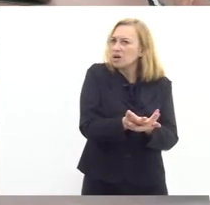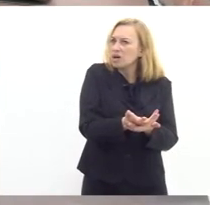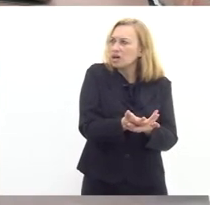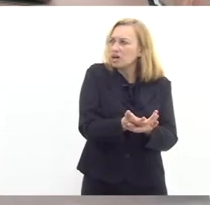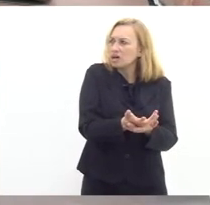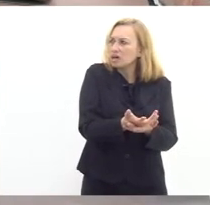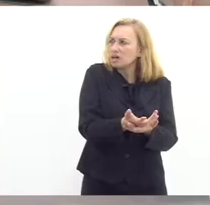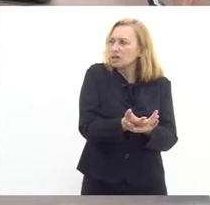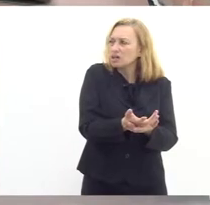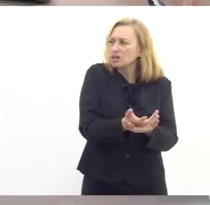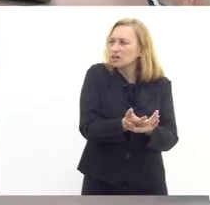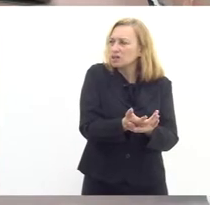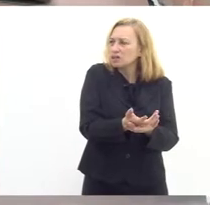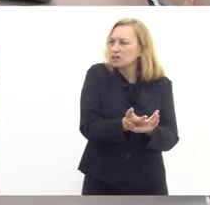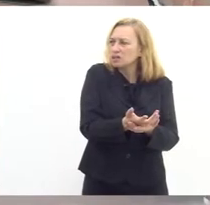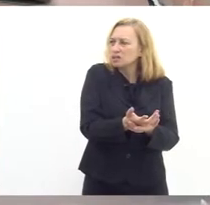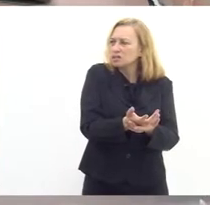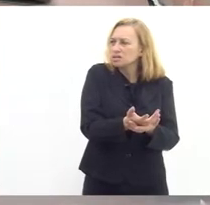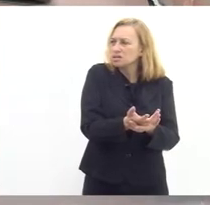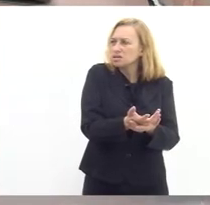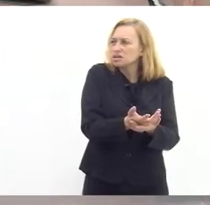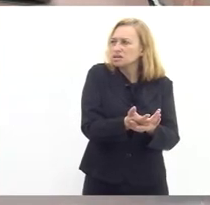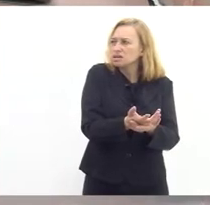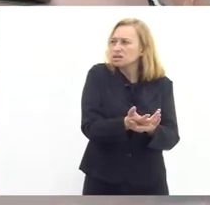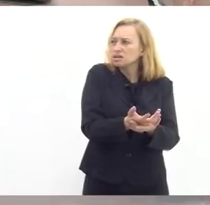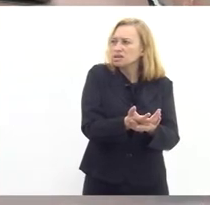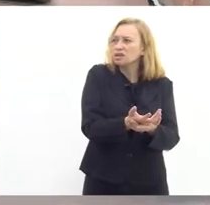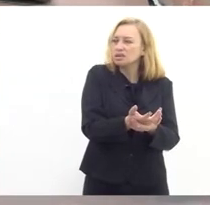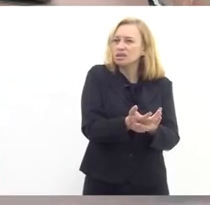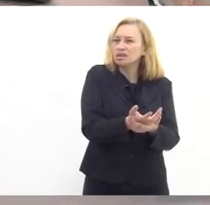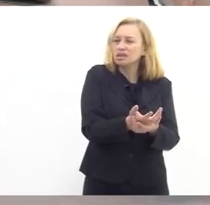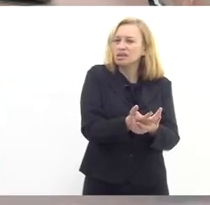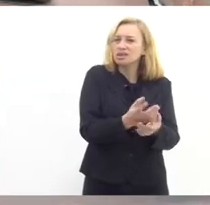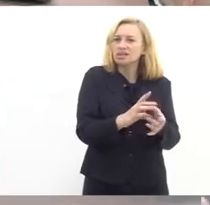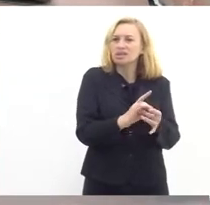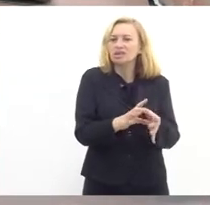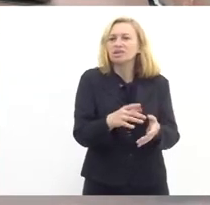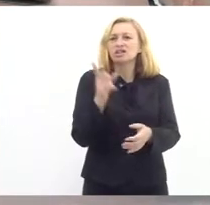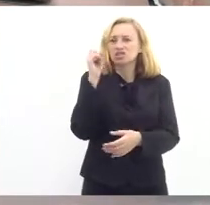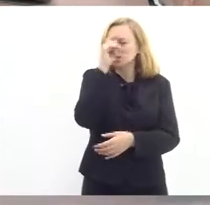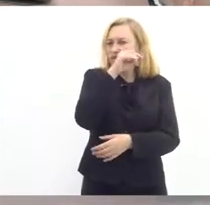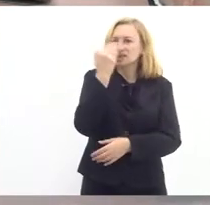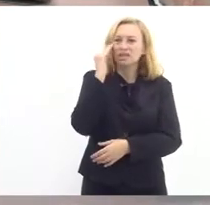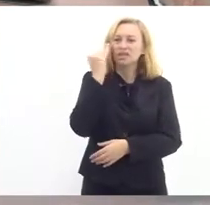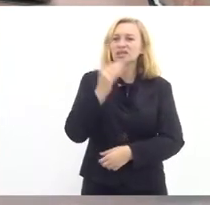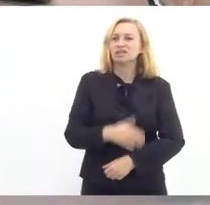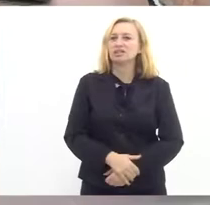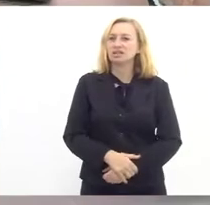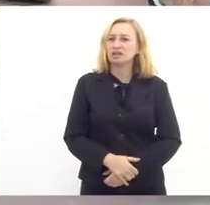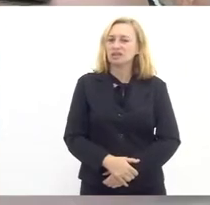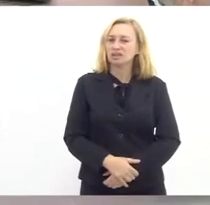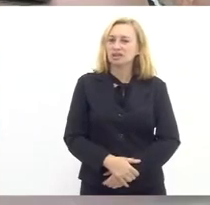essa resolução da Getransp 47, então eu queria ouvir o senhor a respeito disso, que fica difícil de entender.